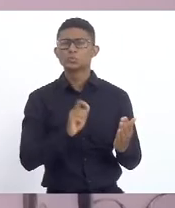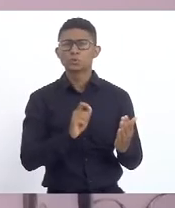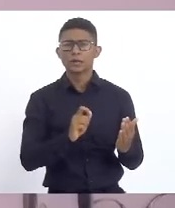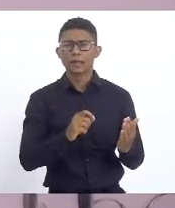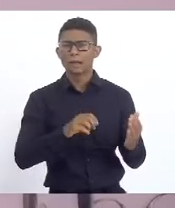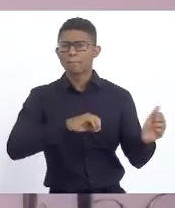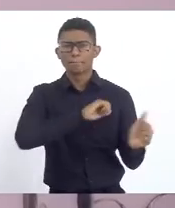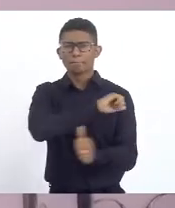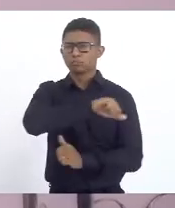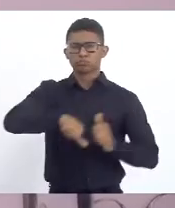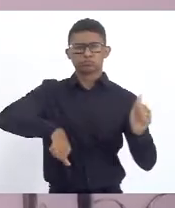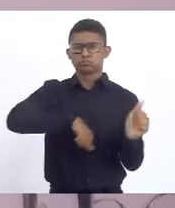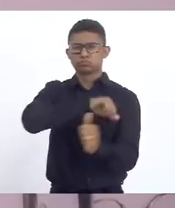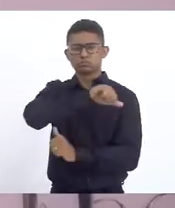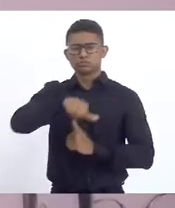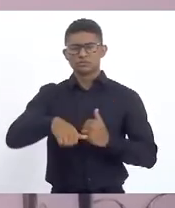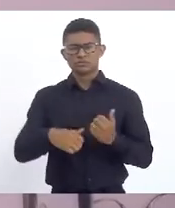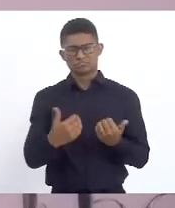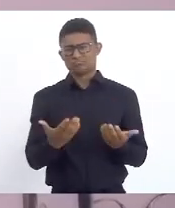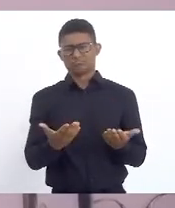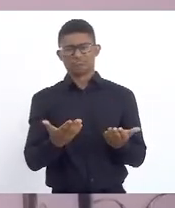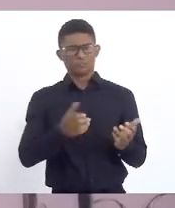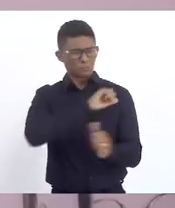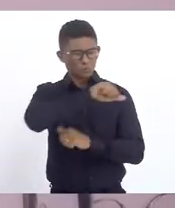tudo, mesmo que seja para melhor.